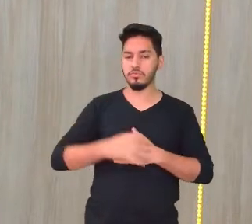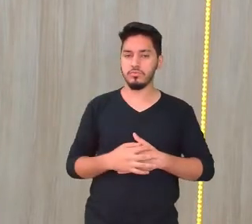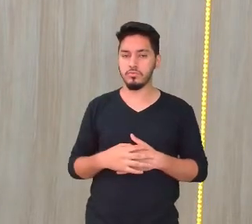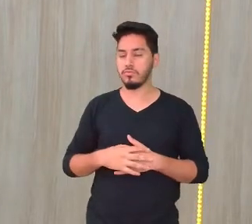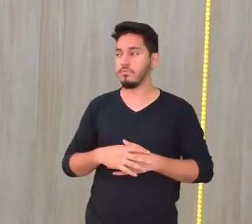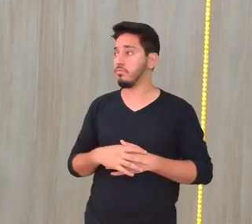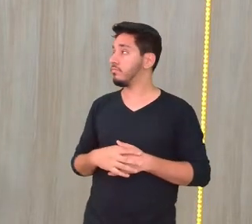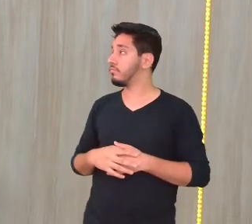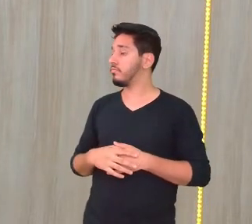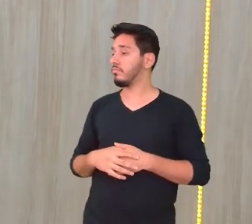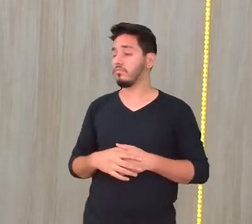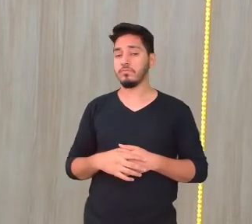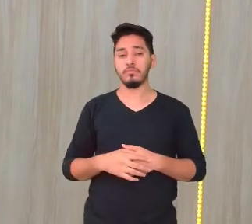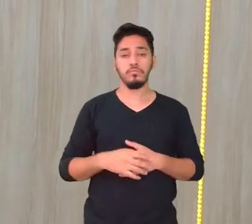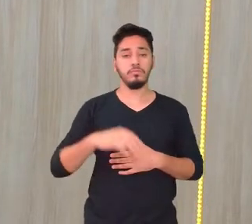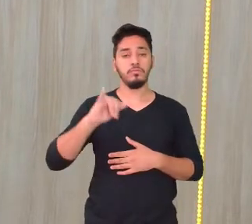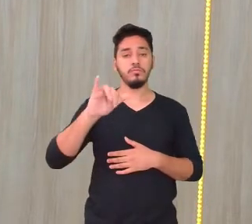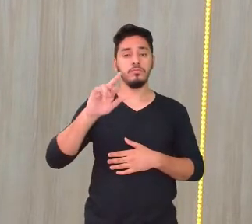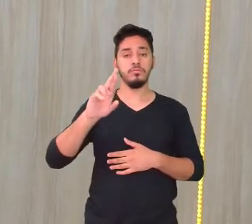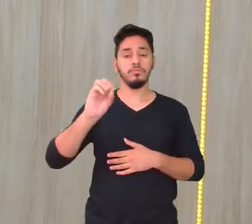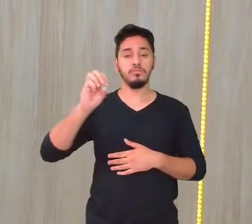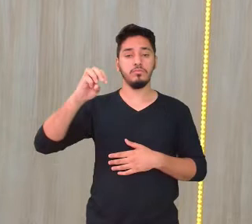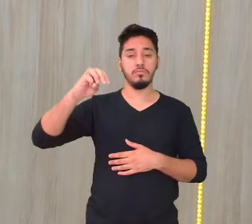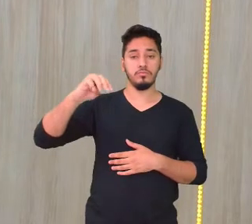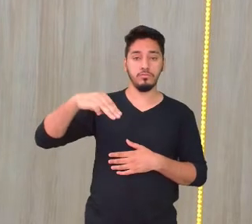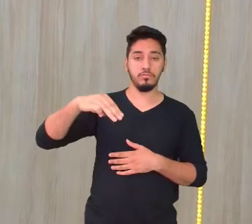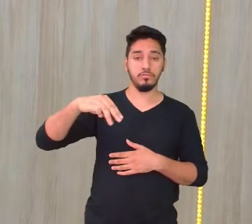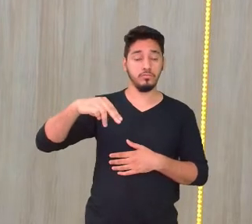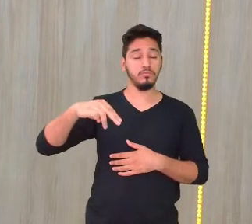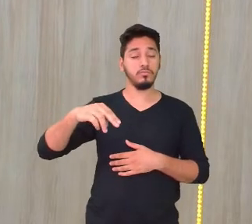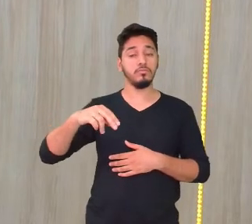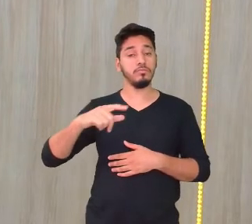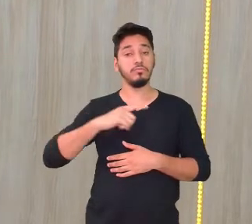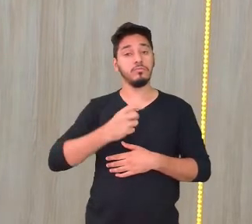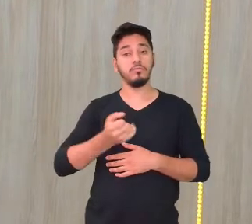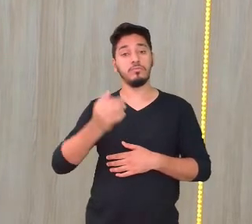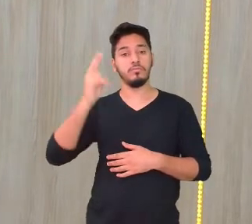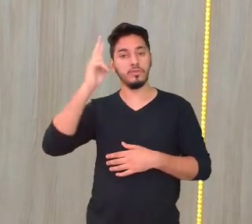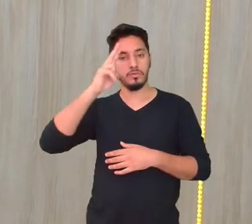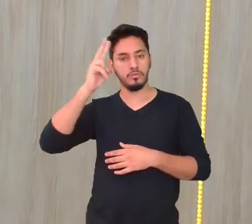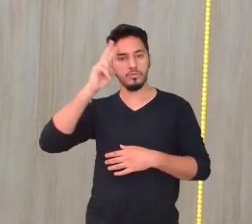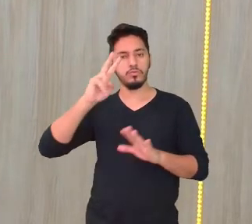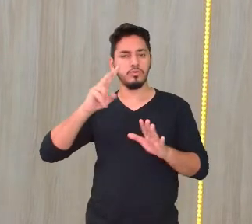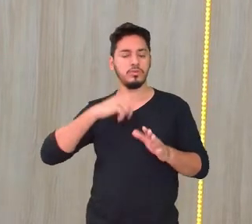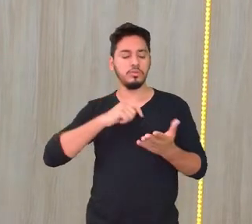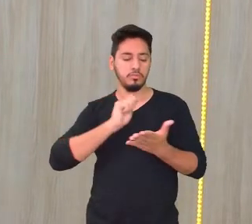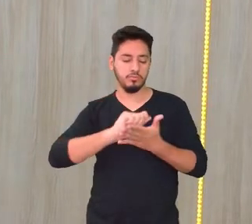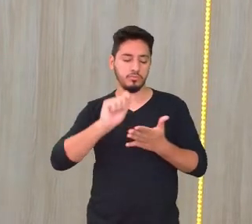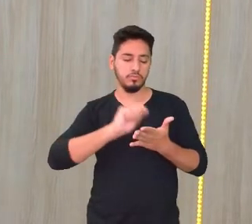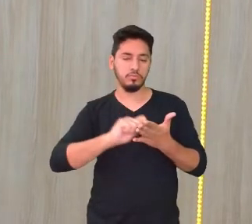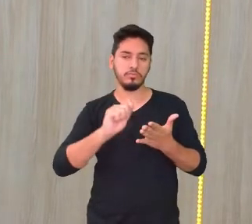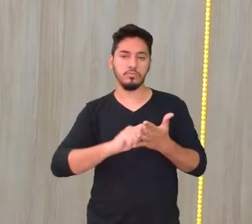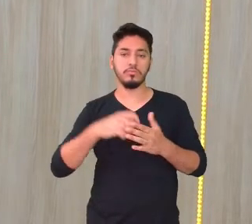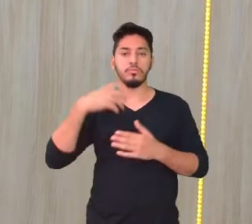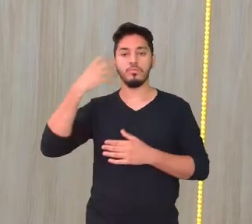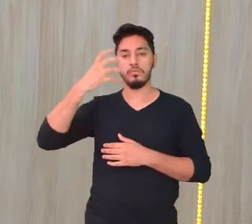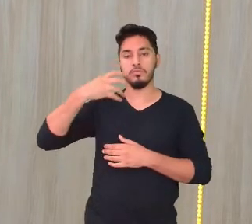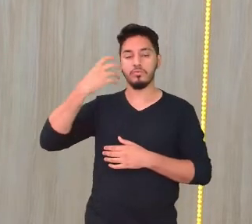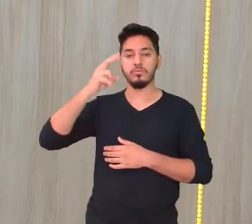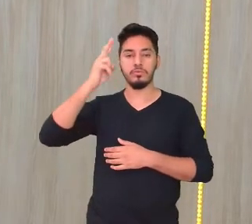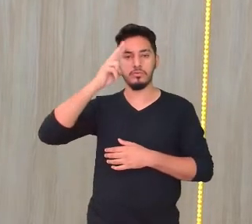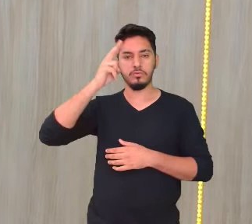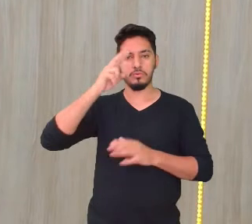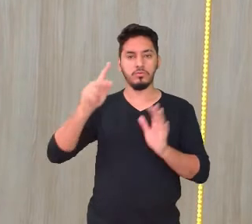tem uma. O Iron Maiden, né, tem várias músicas associadas à história. Eles compuseram uma música sobre a história